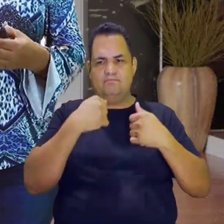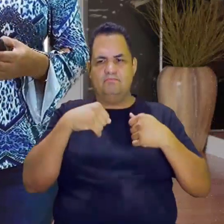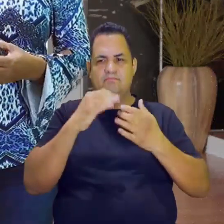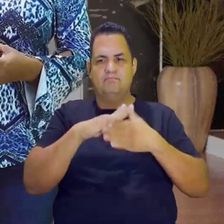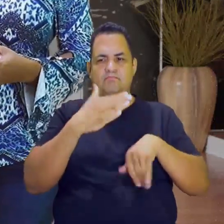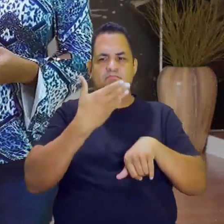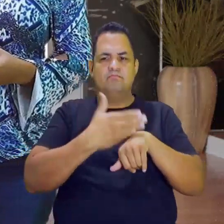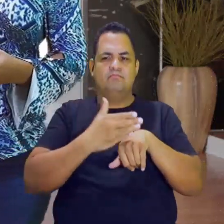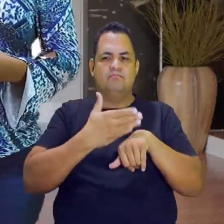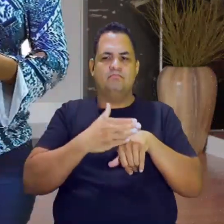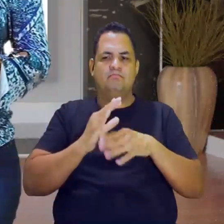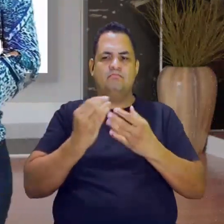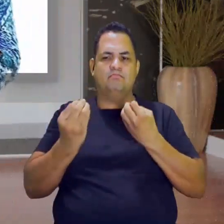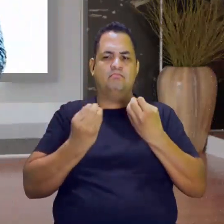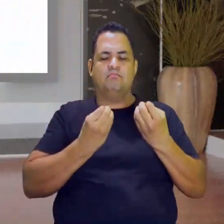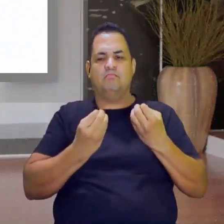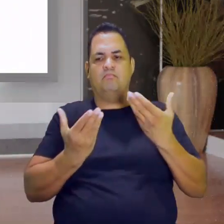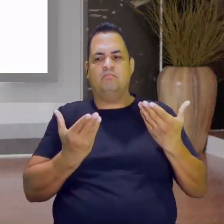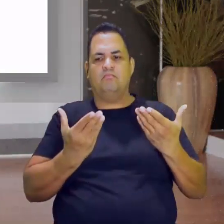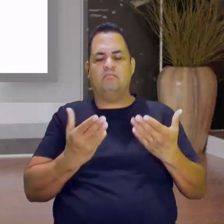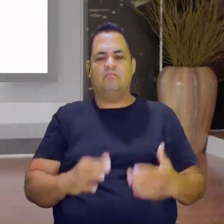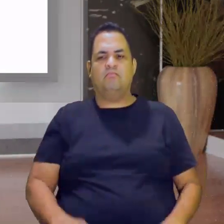esse treinamento de como